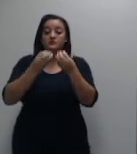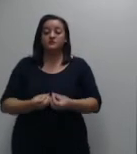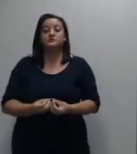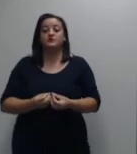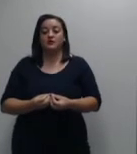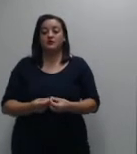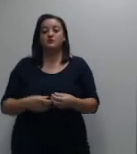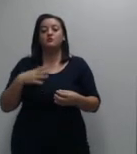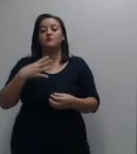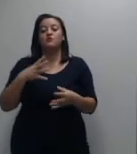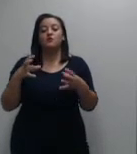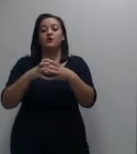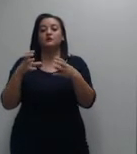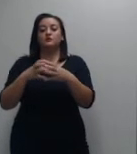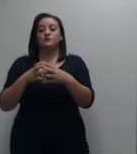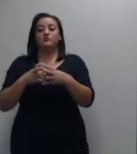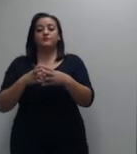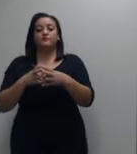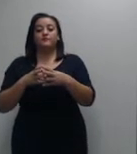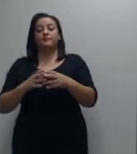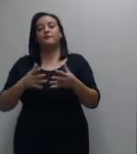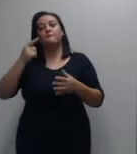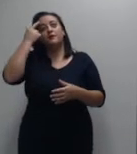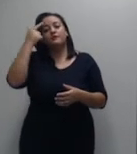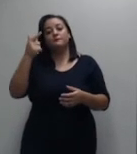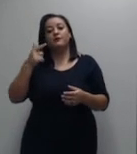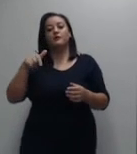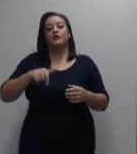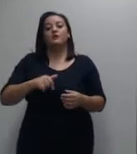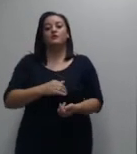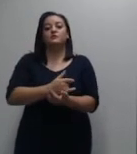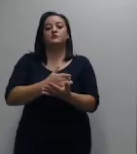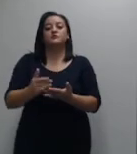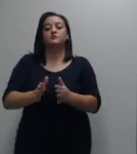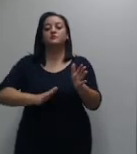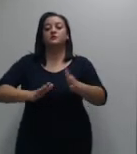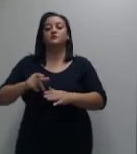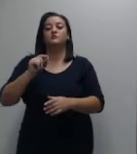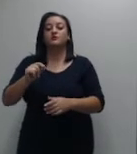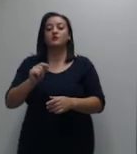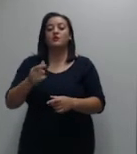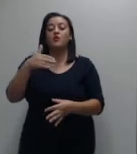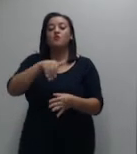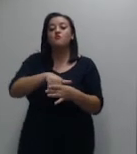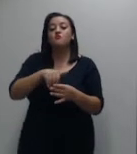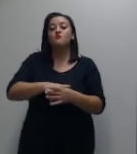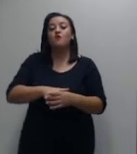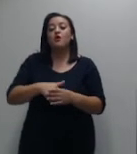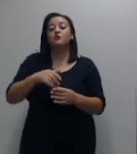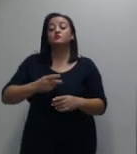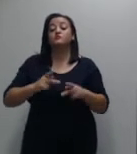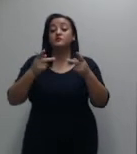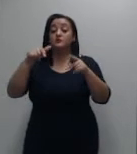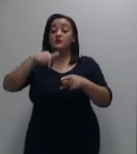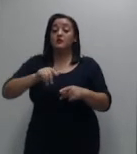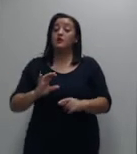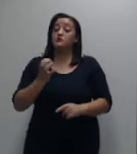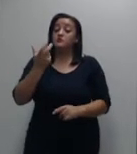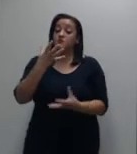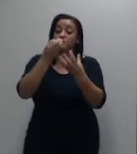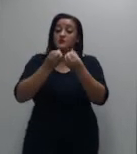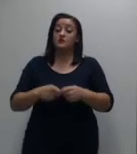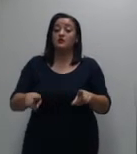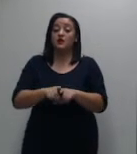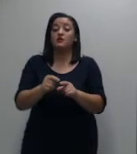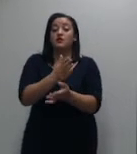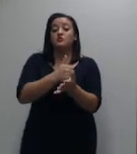pela igreja quarta turma no seguinte sentido Olha a partir do momento em que o voto os votos vencedores decidirão pela procedência